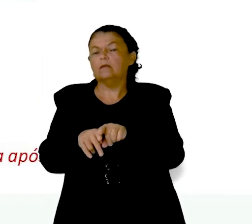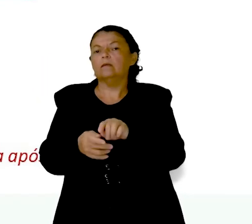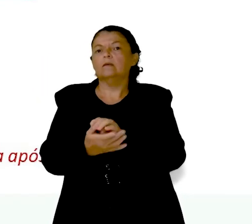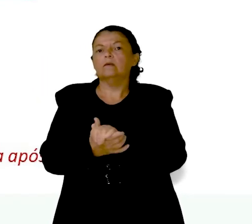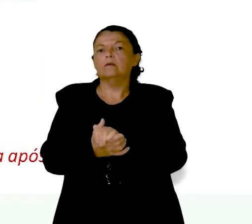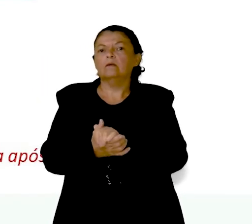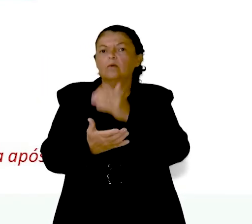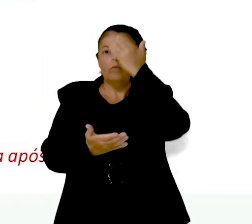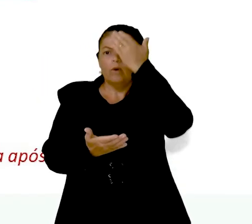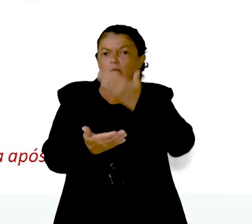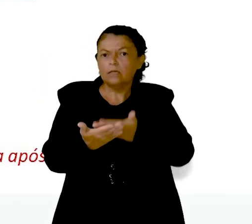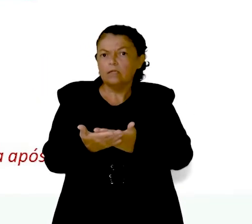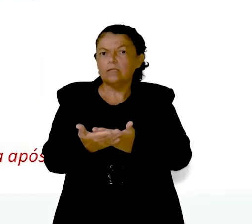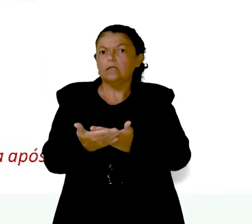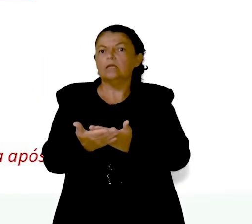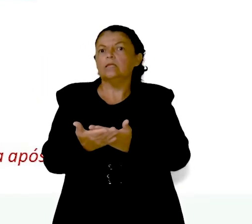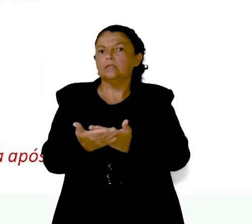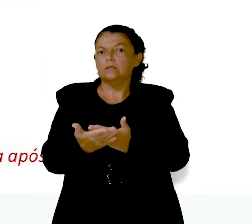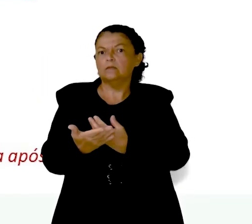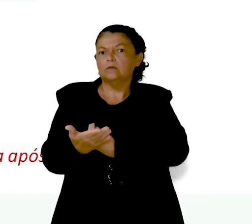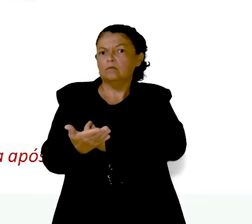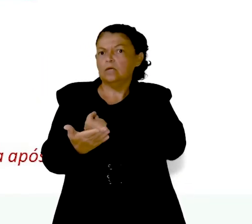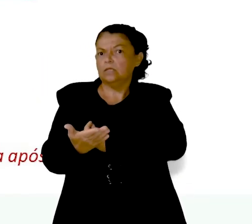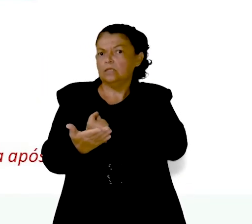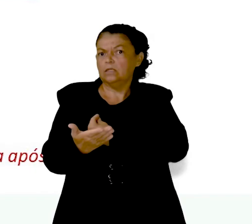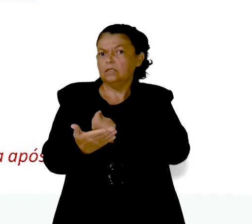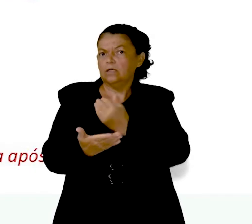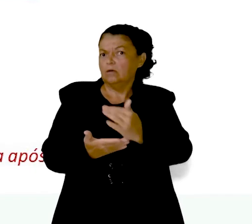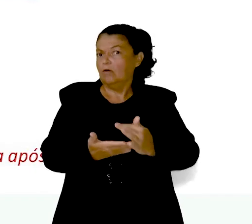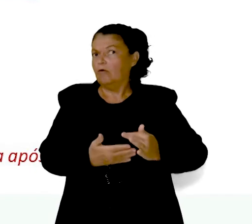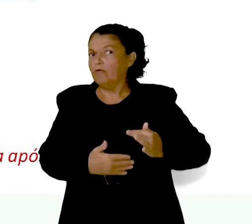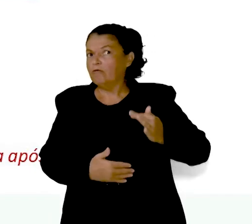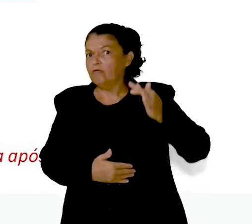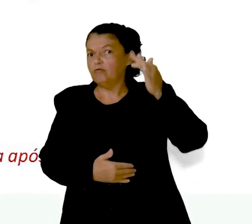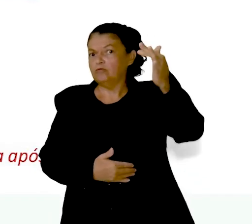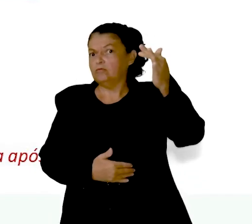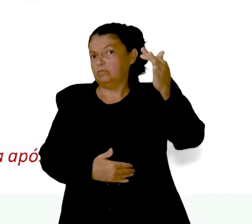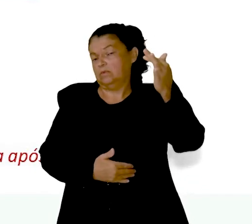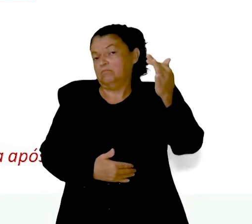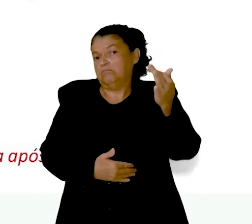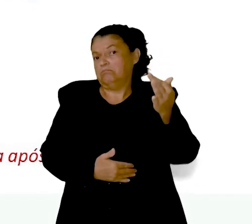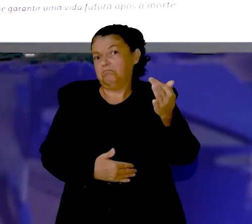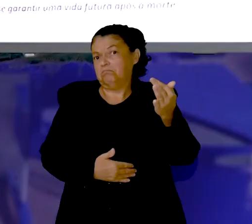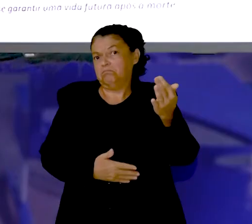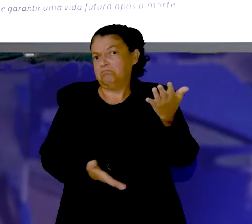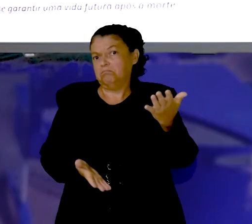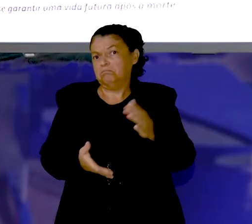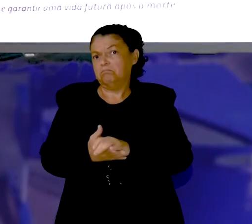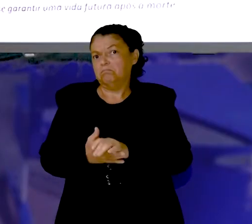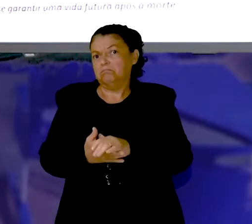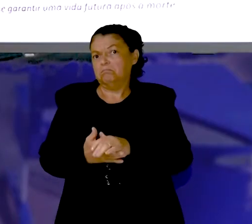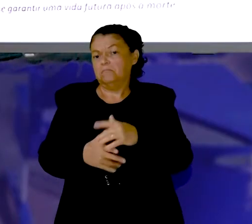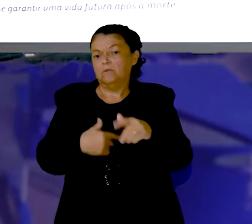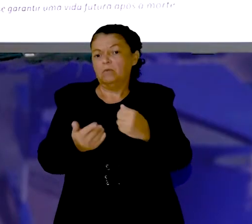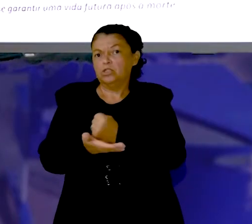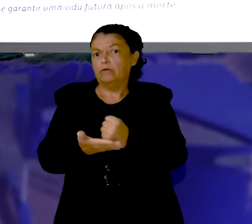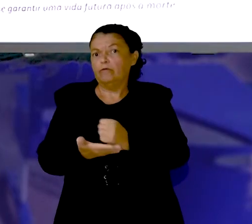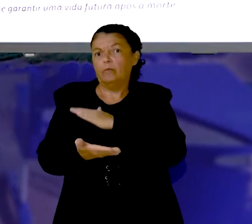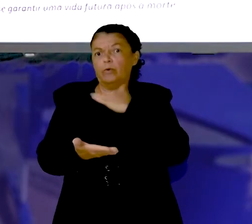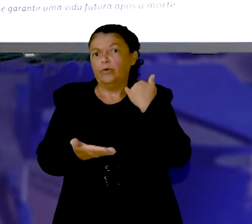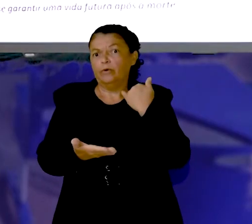ou uma crença que vise garantir uma vida futura após a morte, é digamos, a maneira de pensar